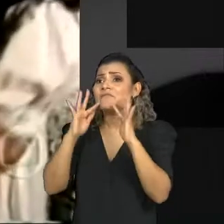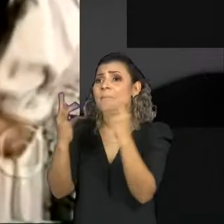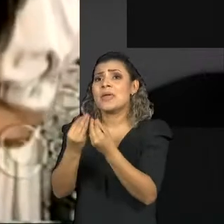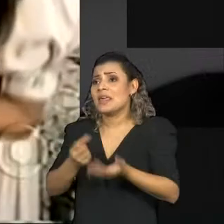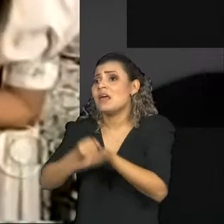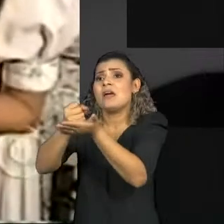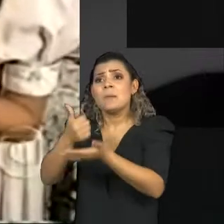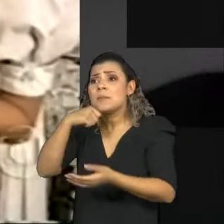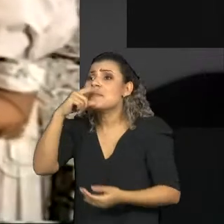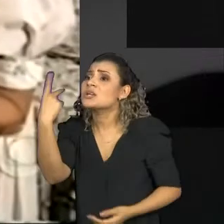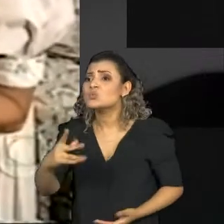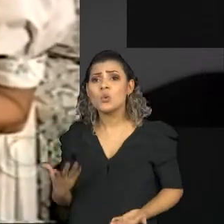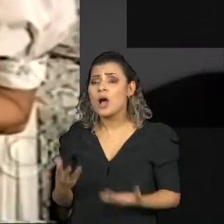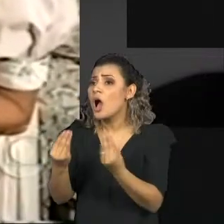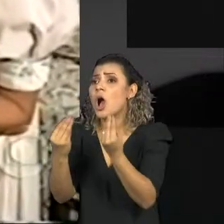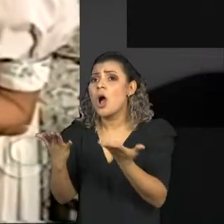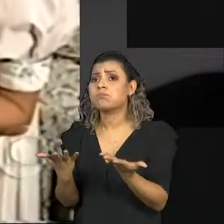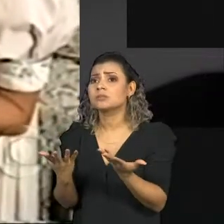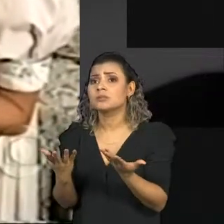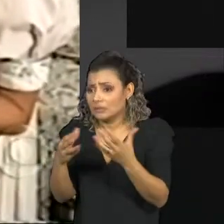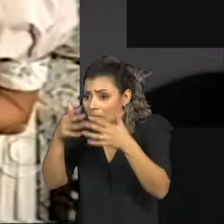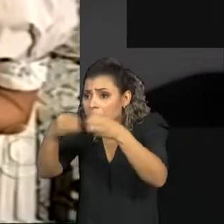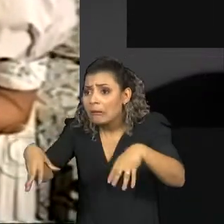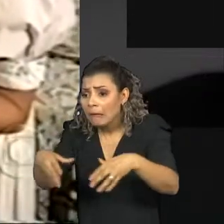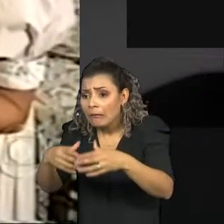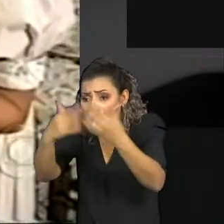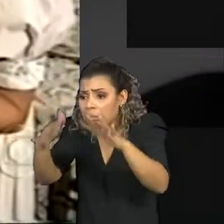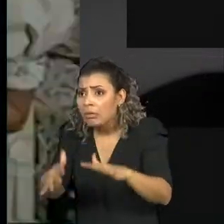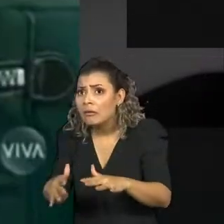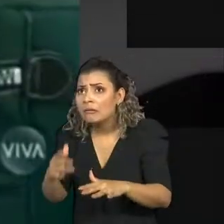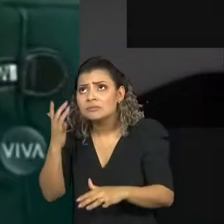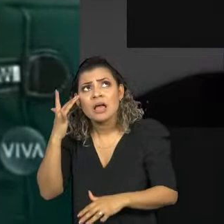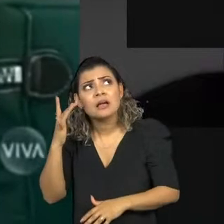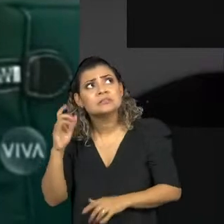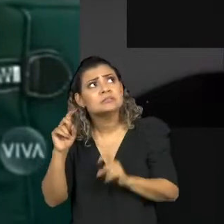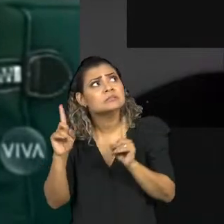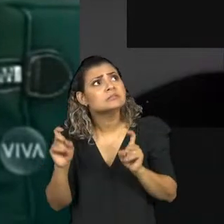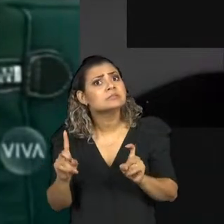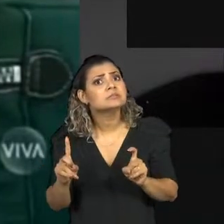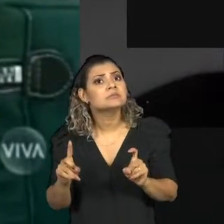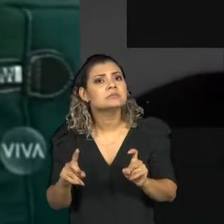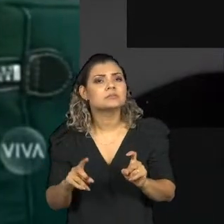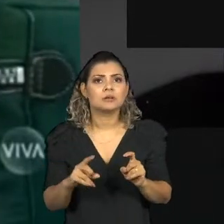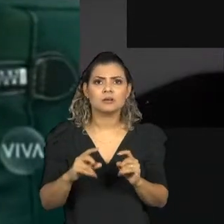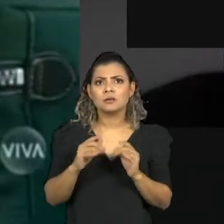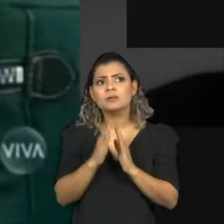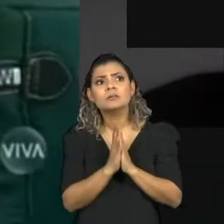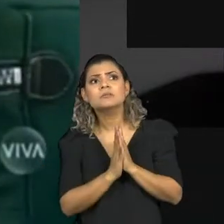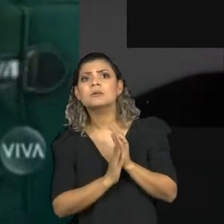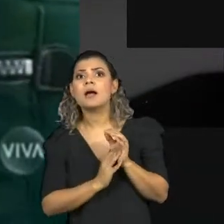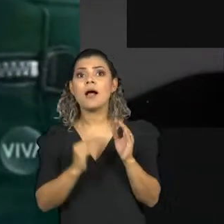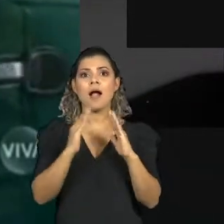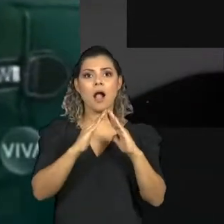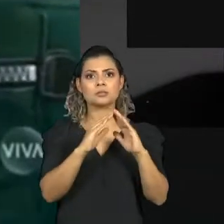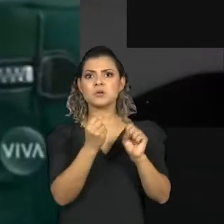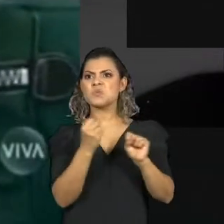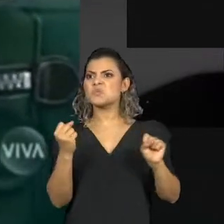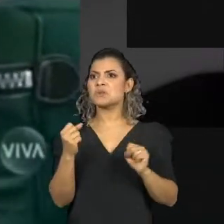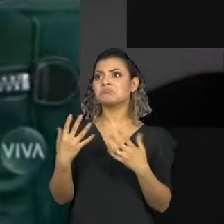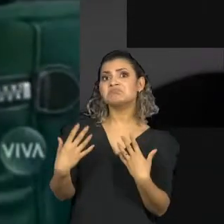Tua madre até. Já pensou? Será? Que casona.